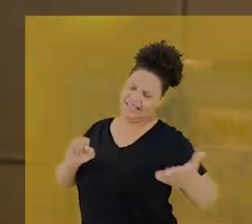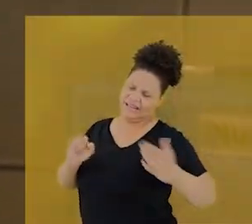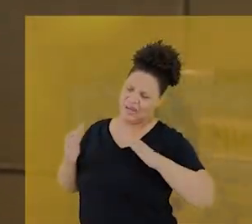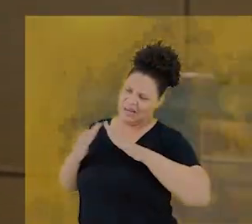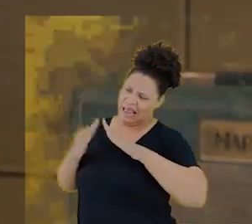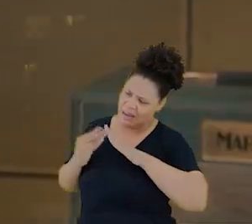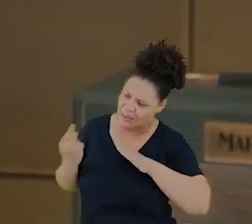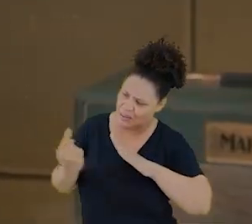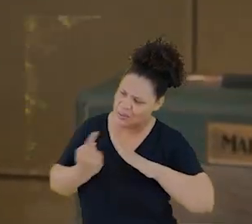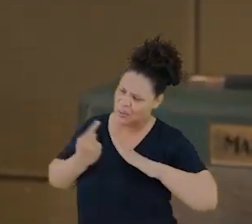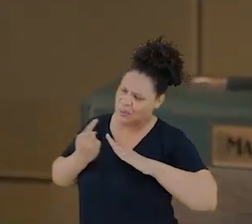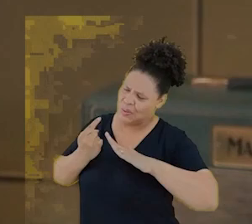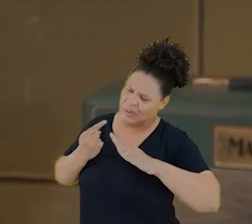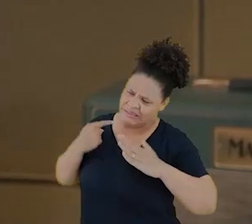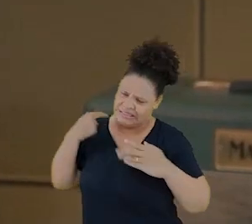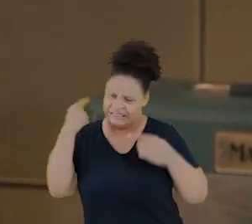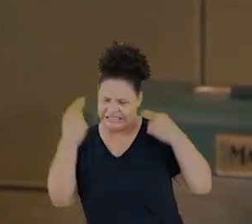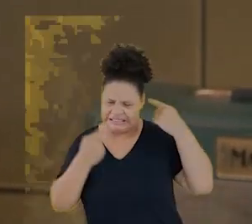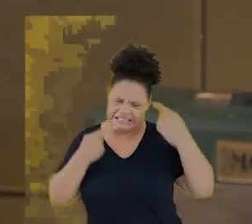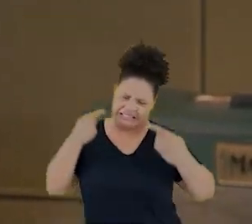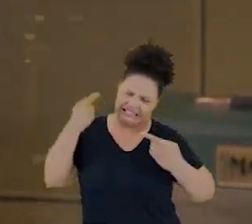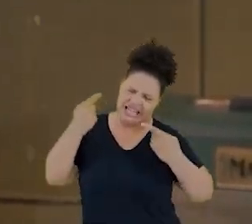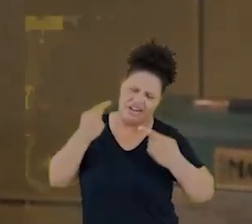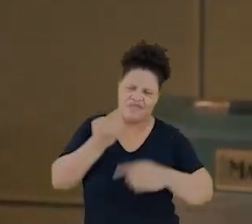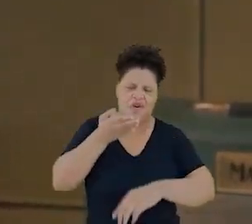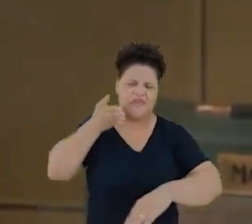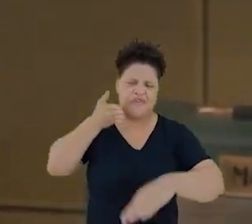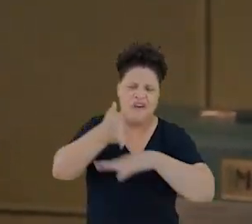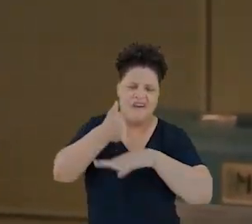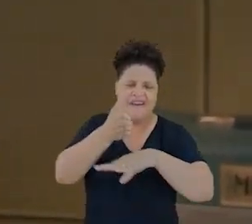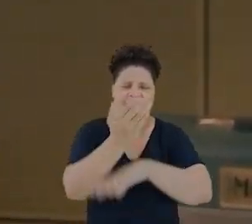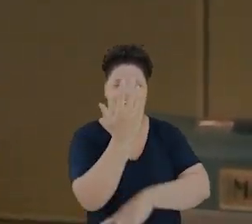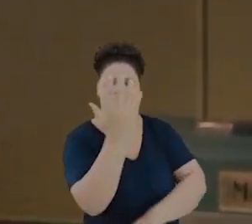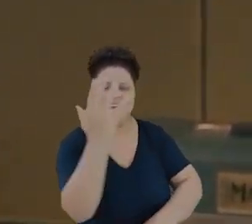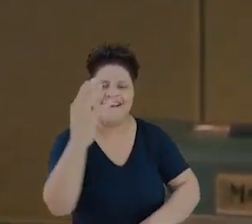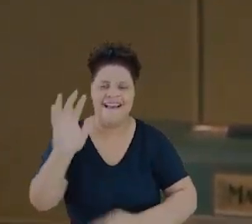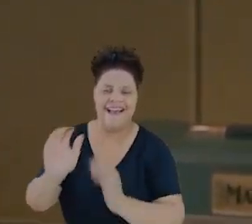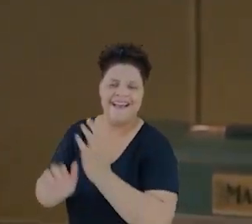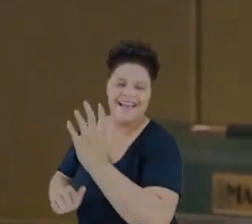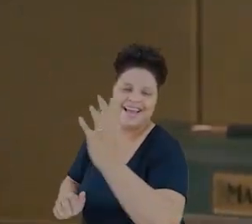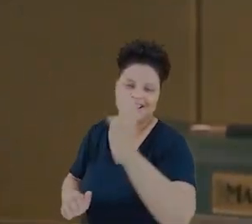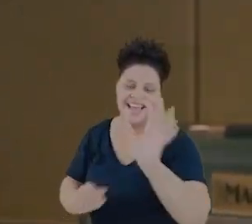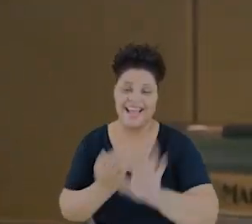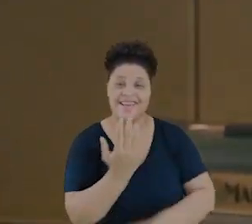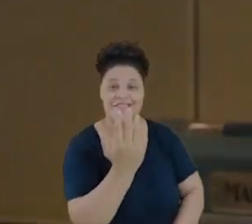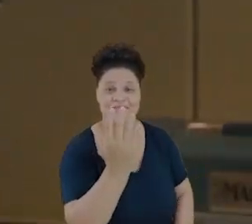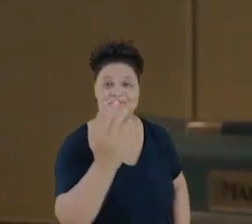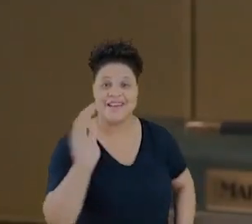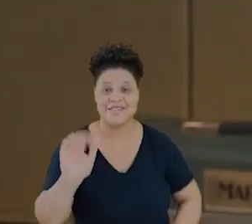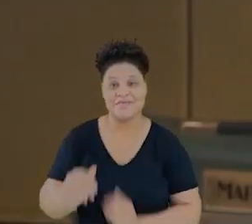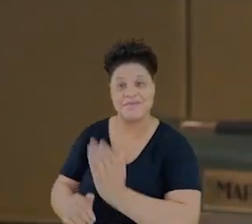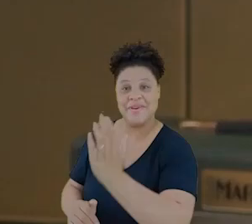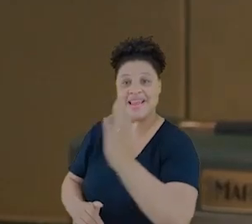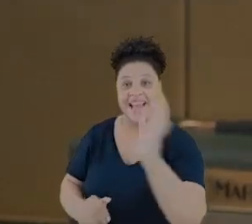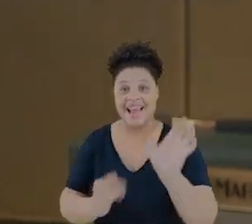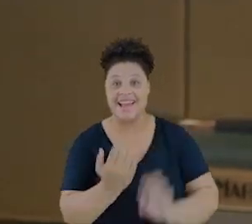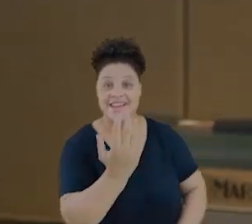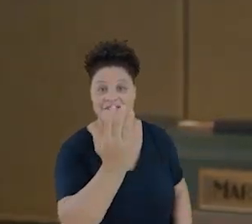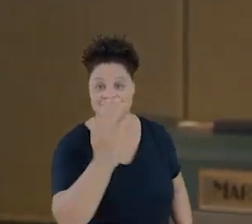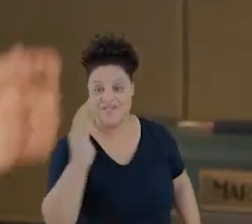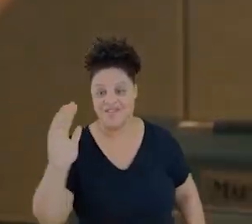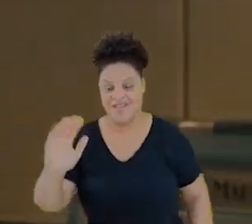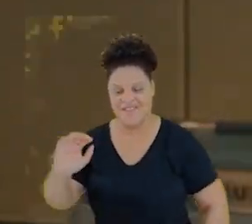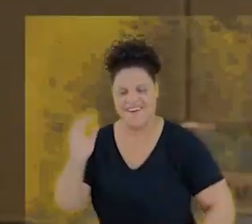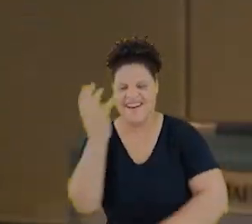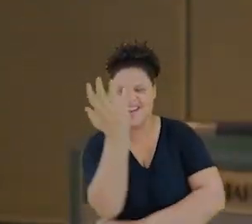Foi me dando um tormento. Vou pro mato me embrenhar. Eu vou pro mato me embrenhar. Eu vou. Eu vou pro mato me embrenhar.